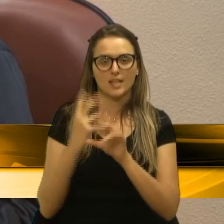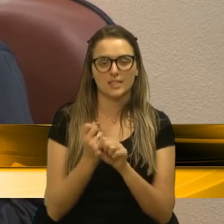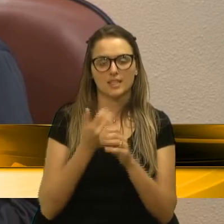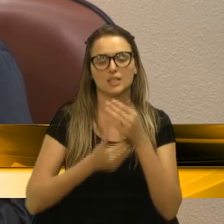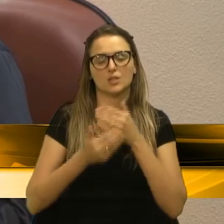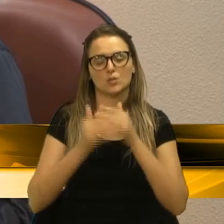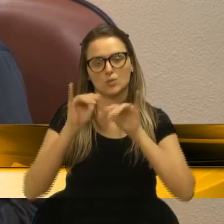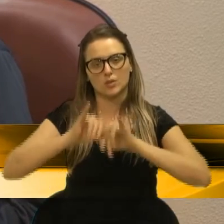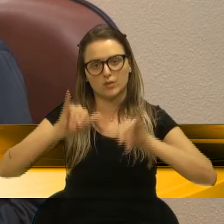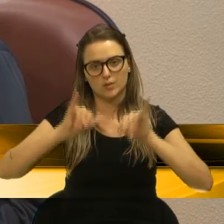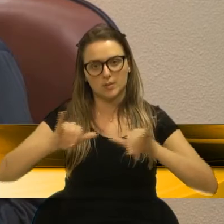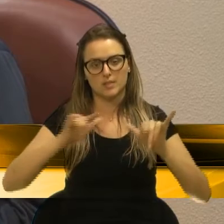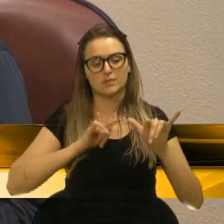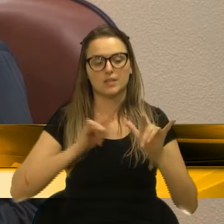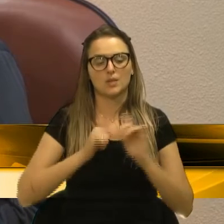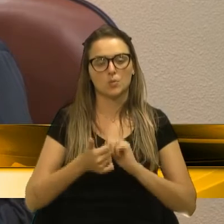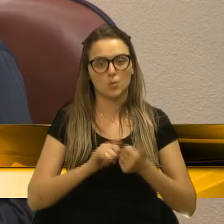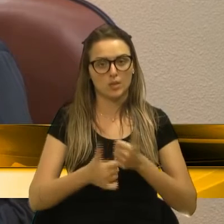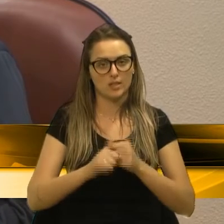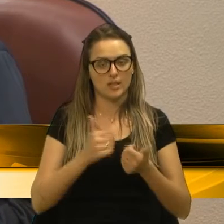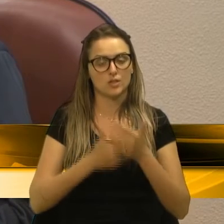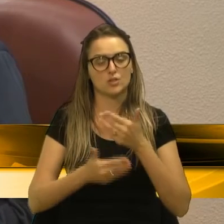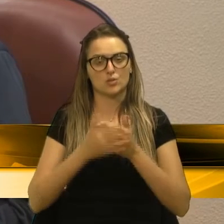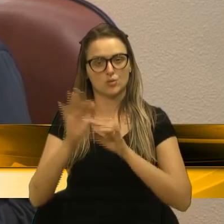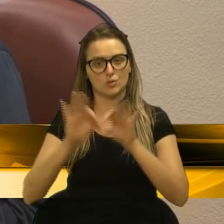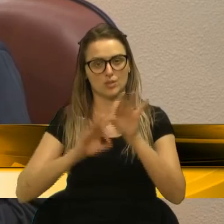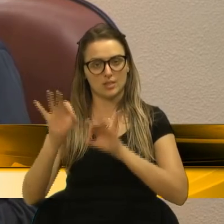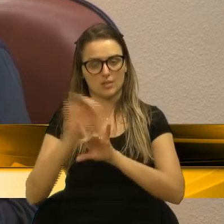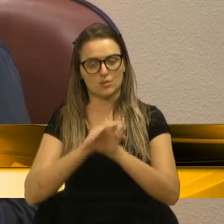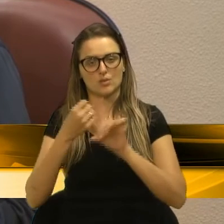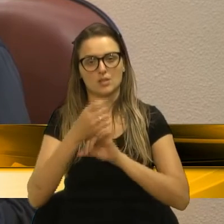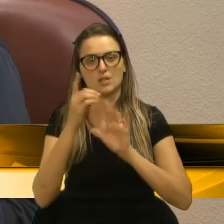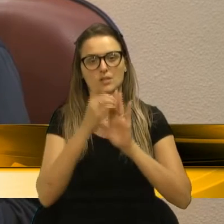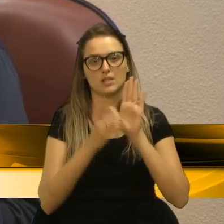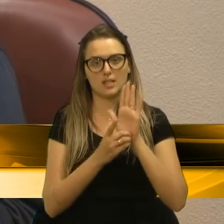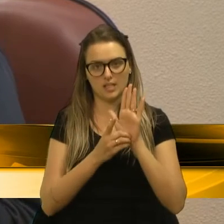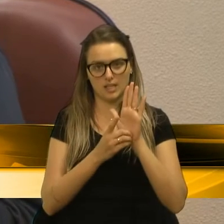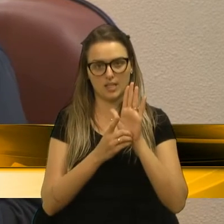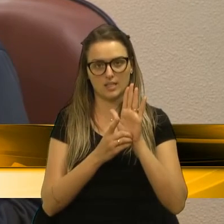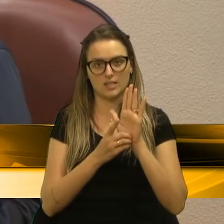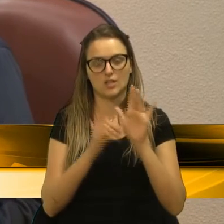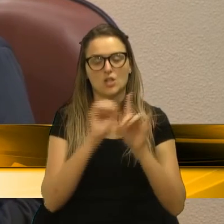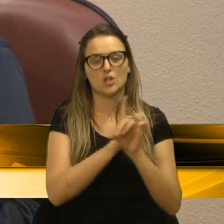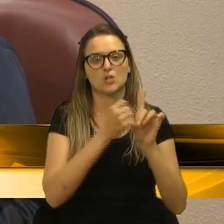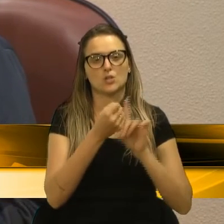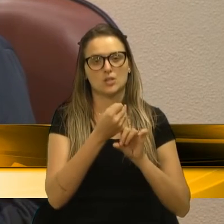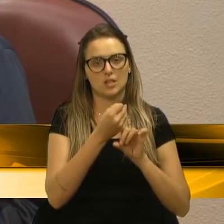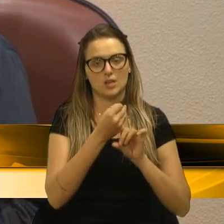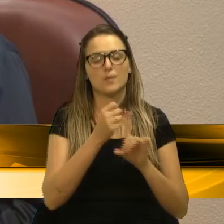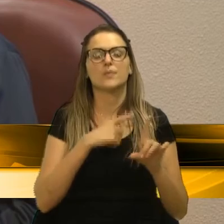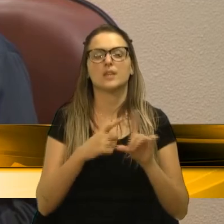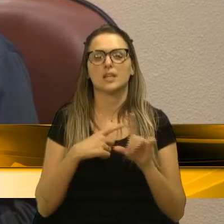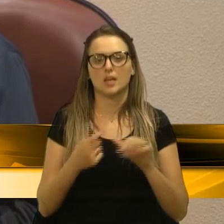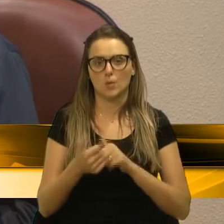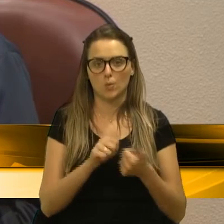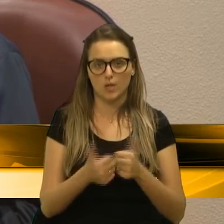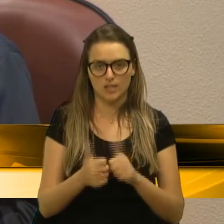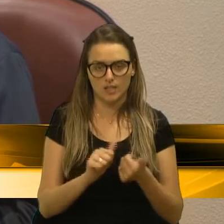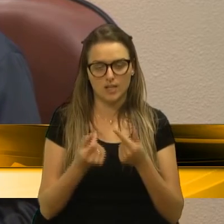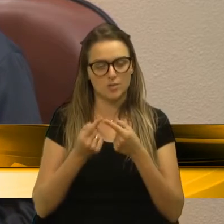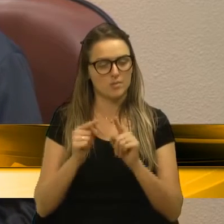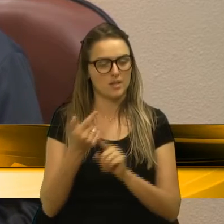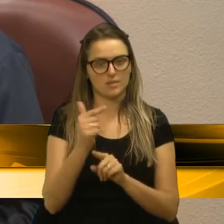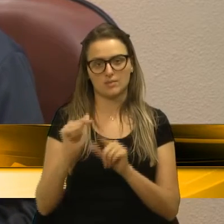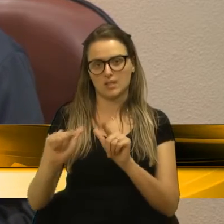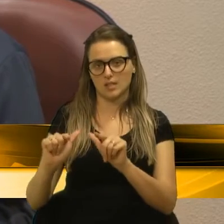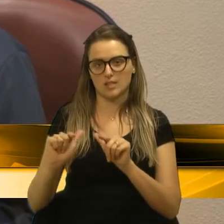embora considerando a prévia qualificação das organizações sociais pelos decretos municipais mencionados no certame, tal qualificação não atesta que, no momento